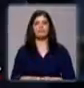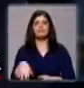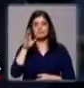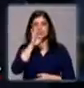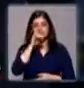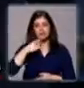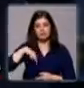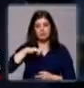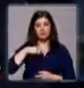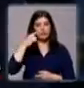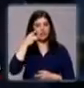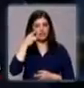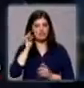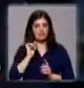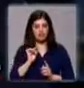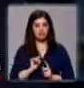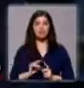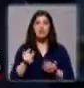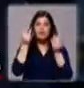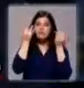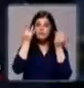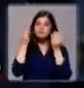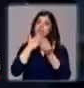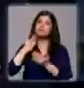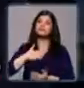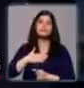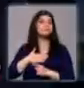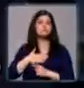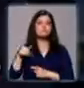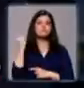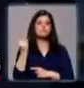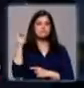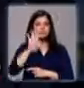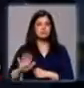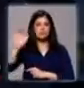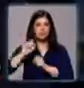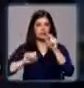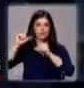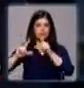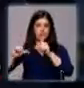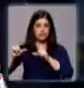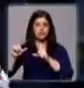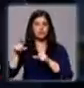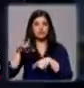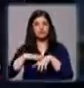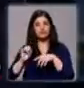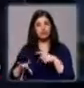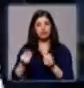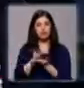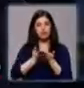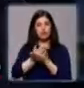recentemente divulgados pelo instituto nacional de estatística em relação ao a evolução da economia durante